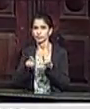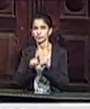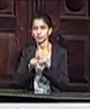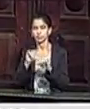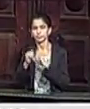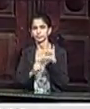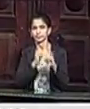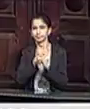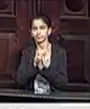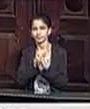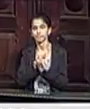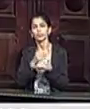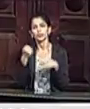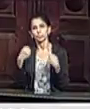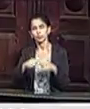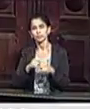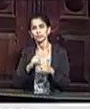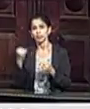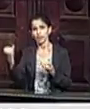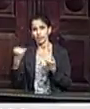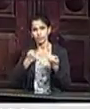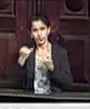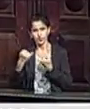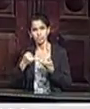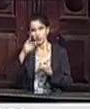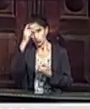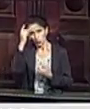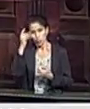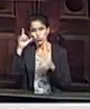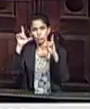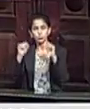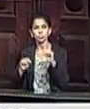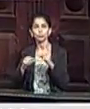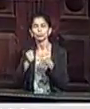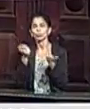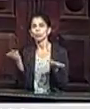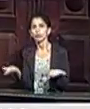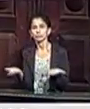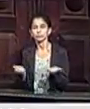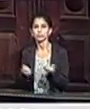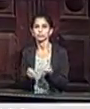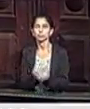usuários o consumo da internet móvel e da banda larga.